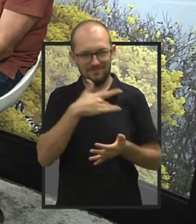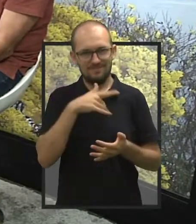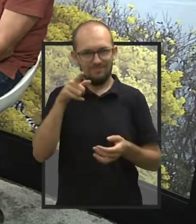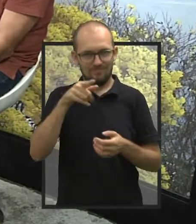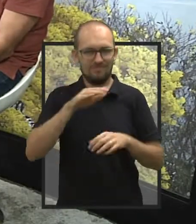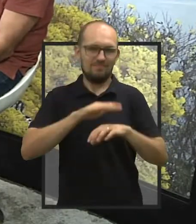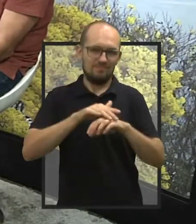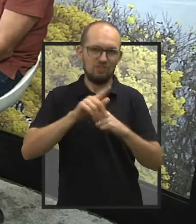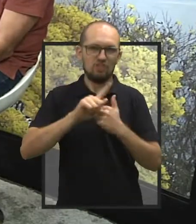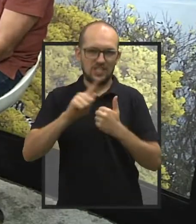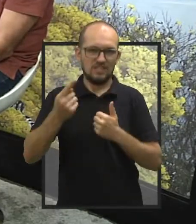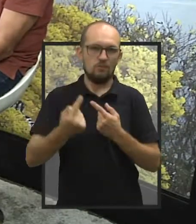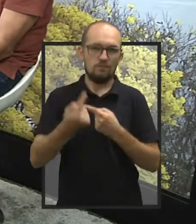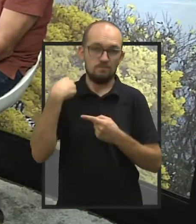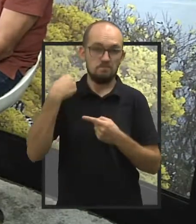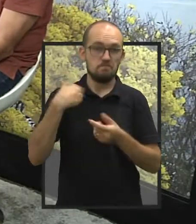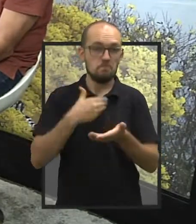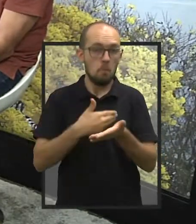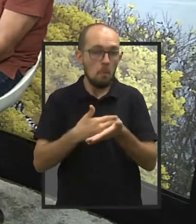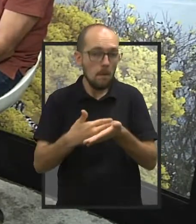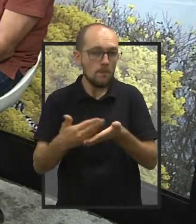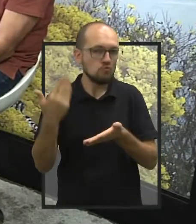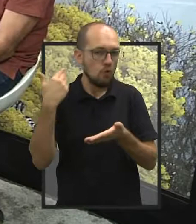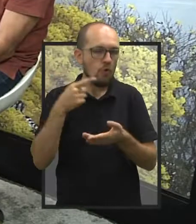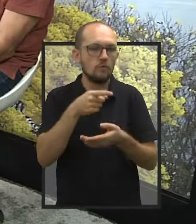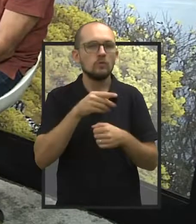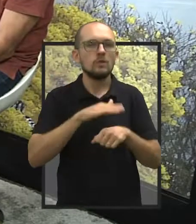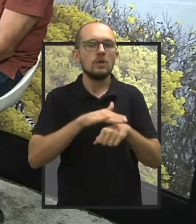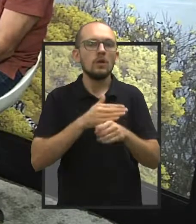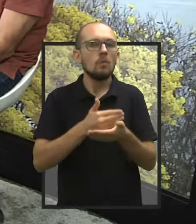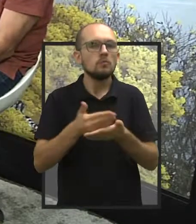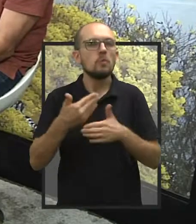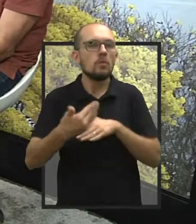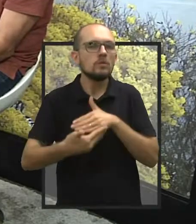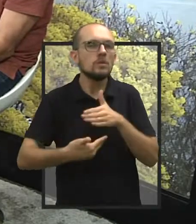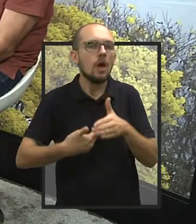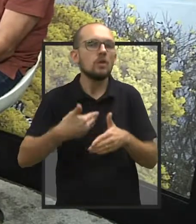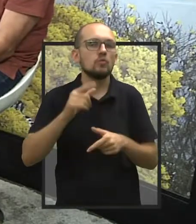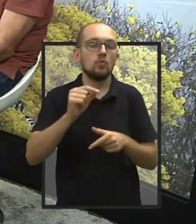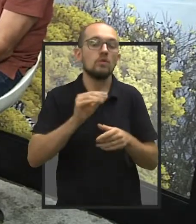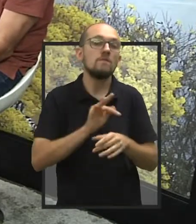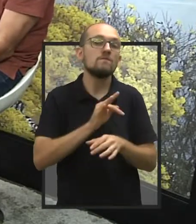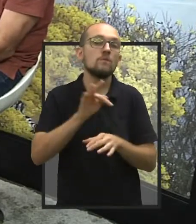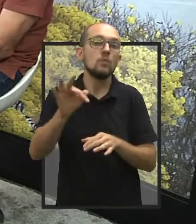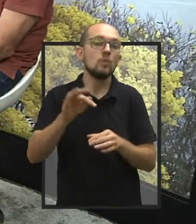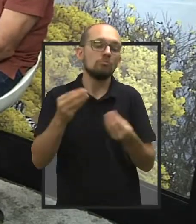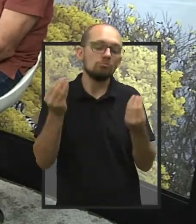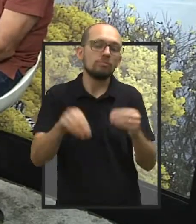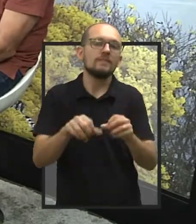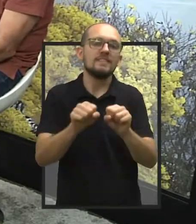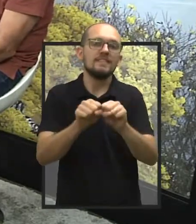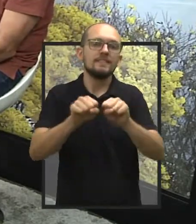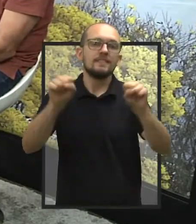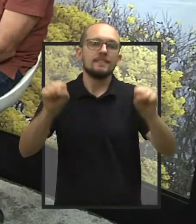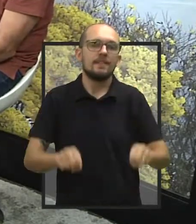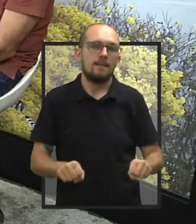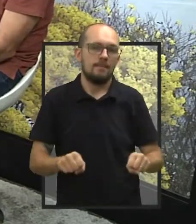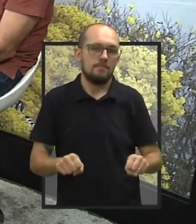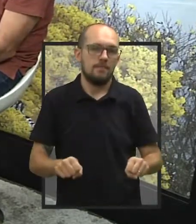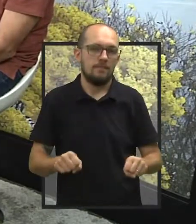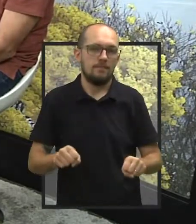justamente naquela época que o senhor iniciou o processo para a futura informatização da saúde aqui da nossa